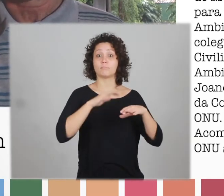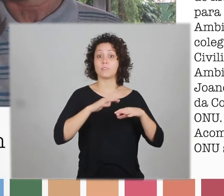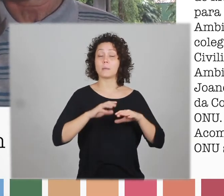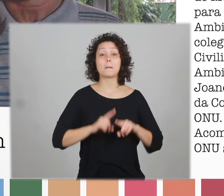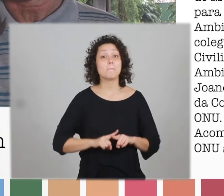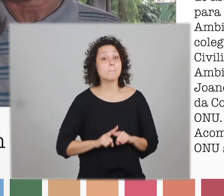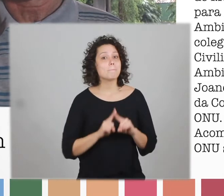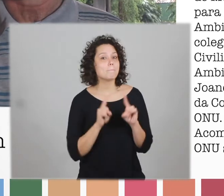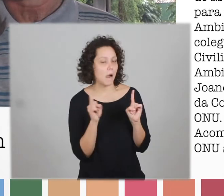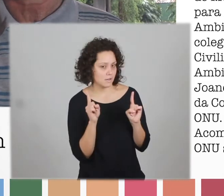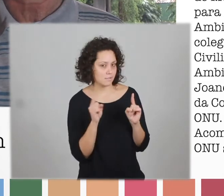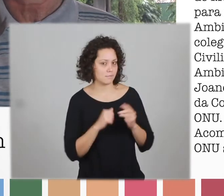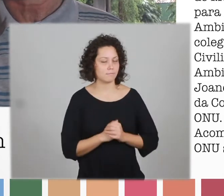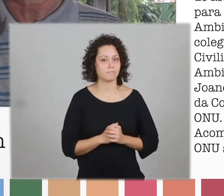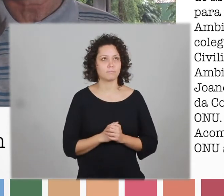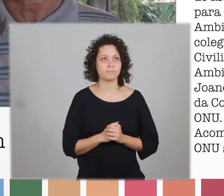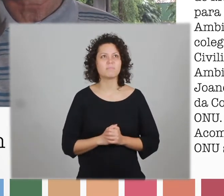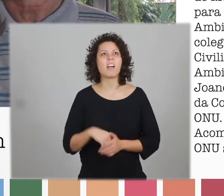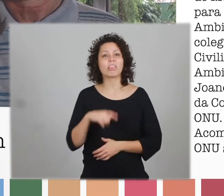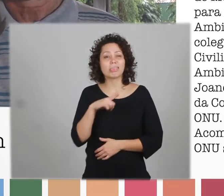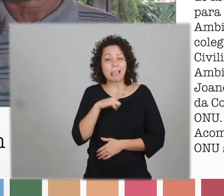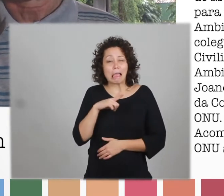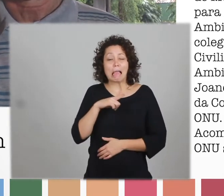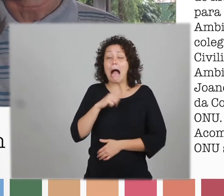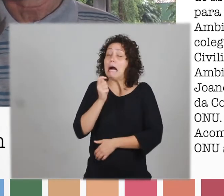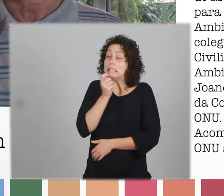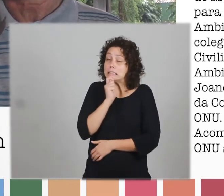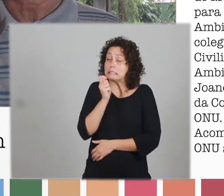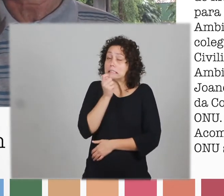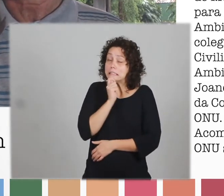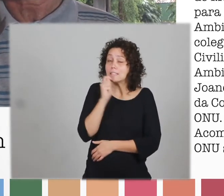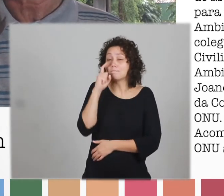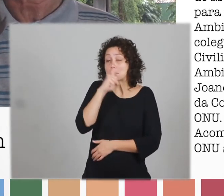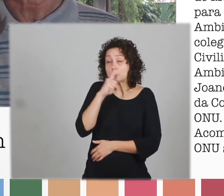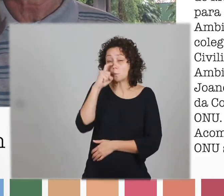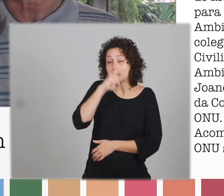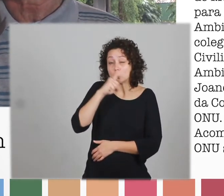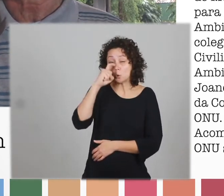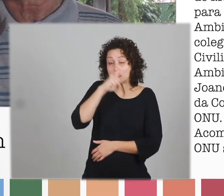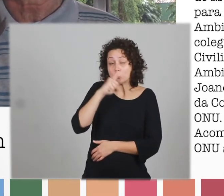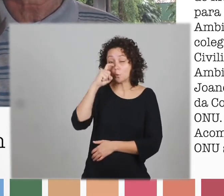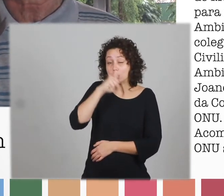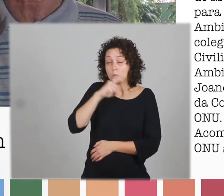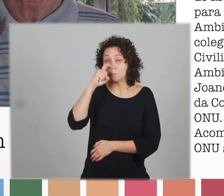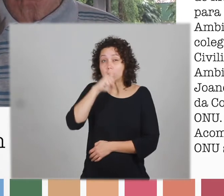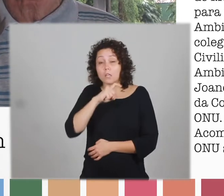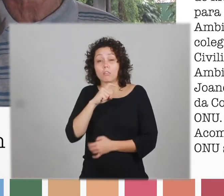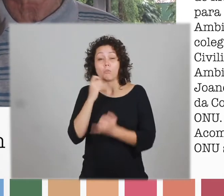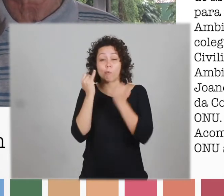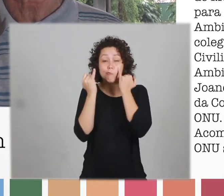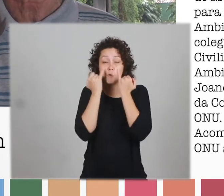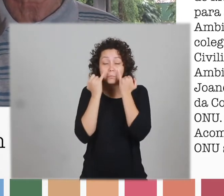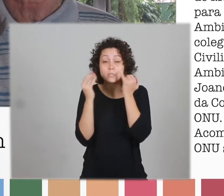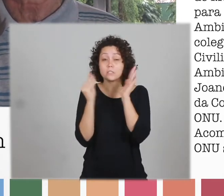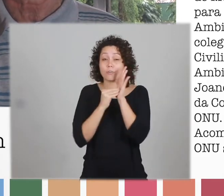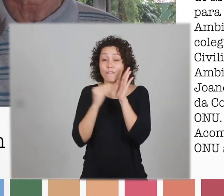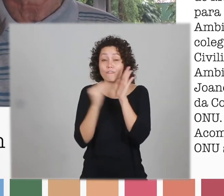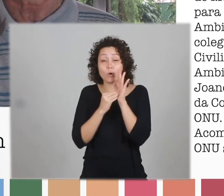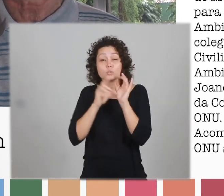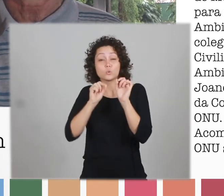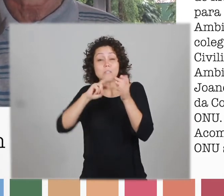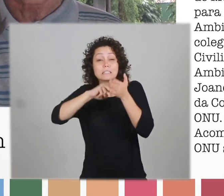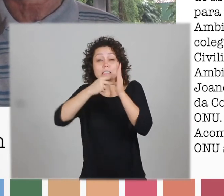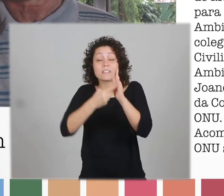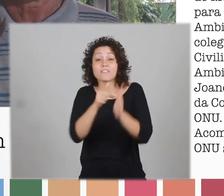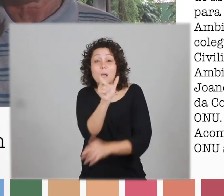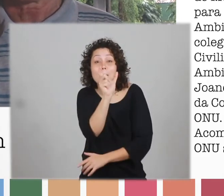Entretanto, ainda há muitos mitos, muita falta de informação sobre o que significa